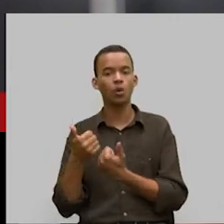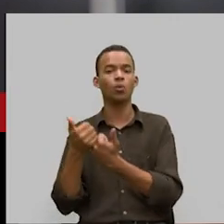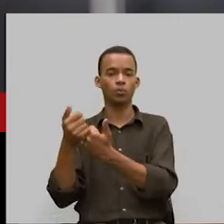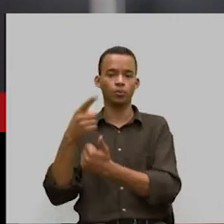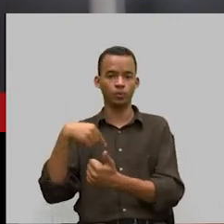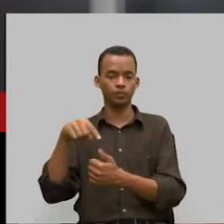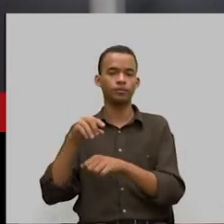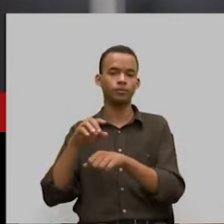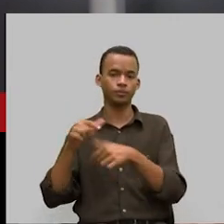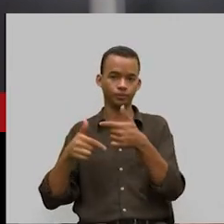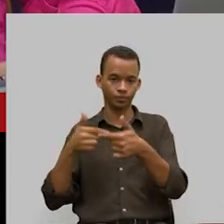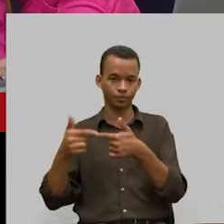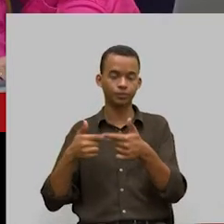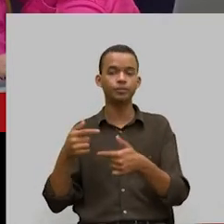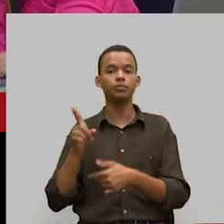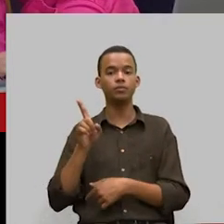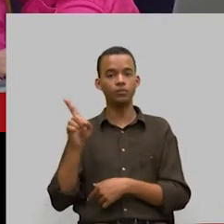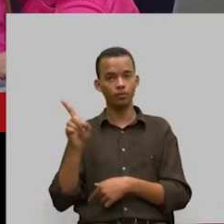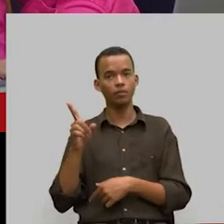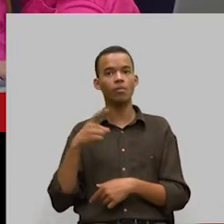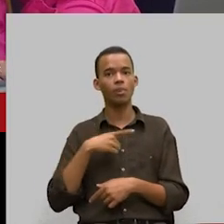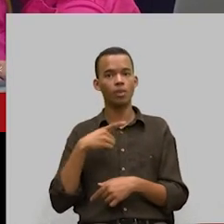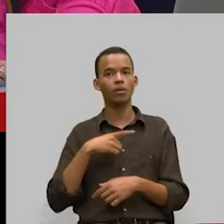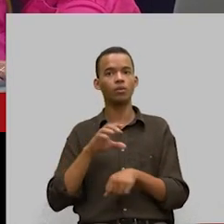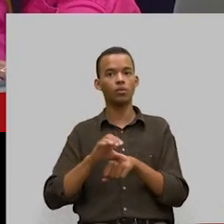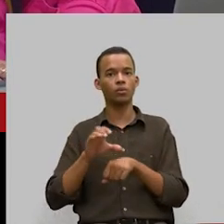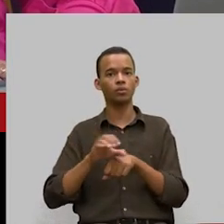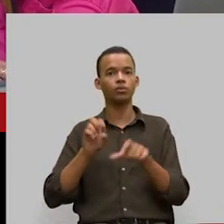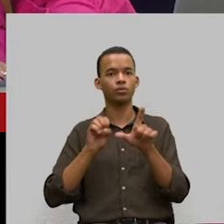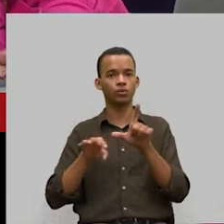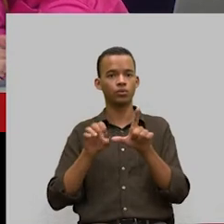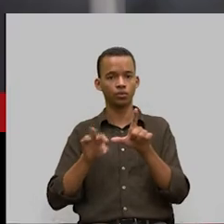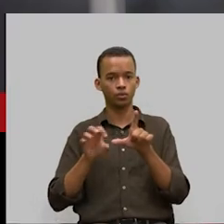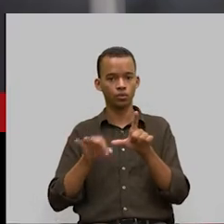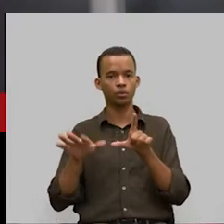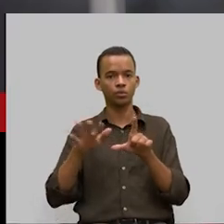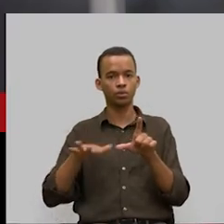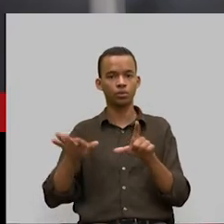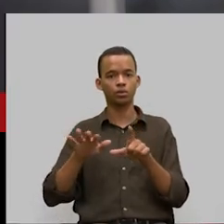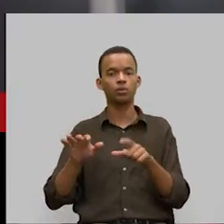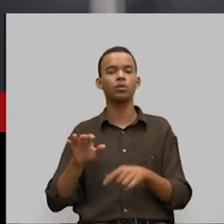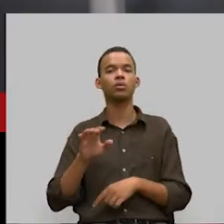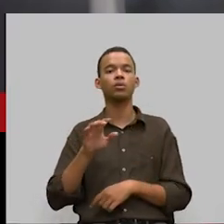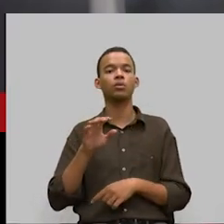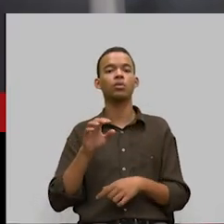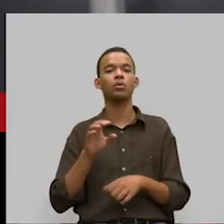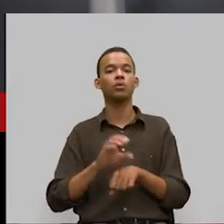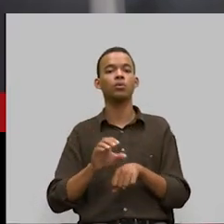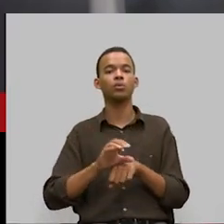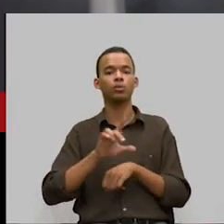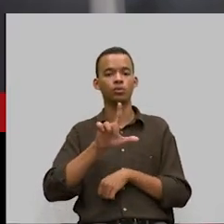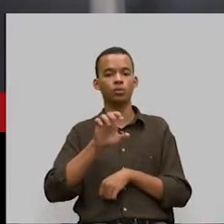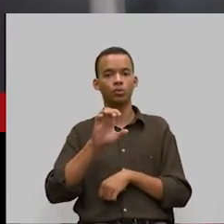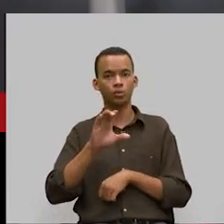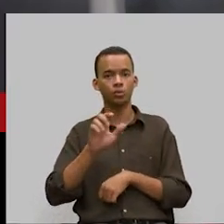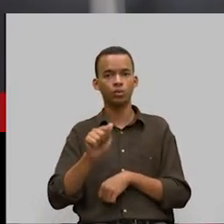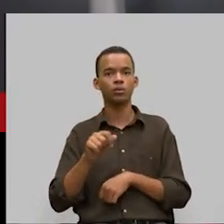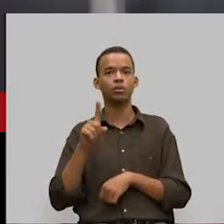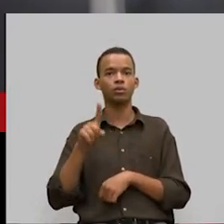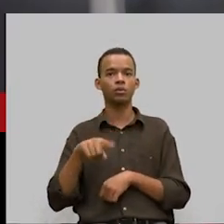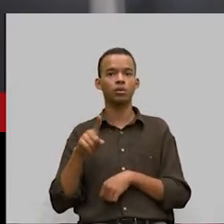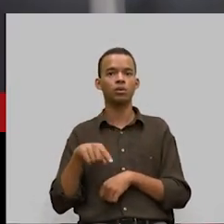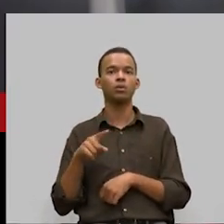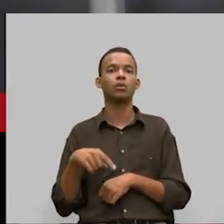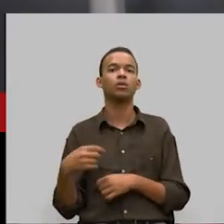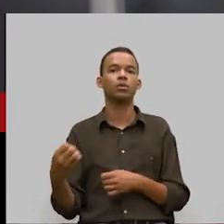curso de licenciatura em educação do campo durante 5 anos no Campus Inconfidentes o curso Leca o irmão mais novo também né